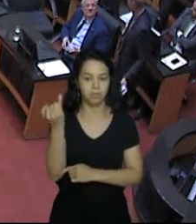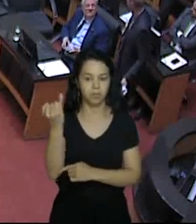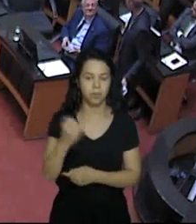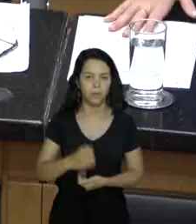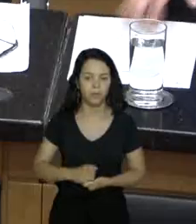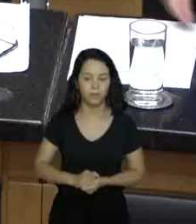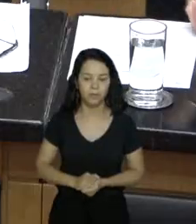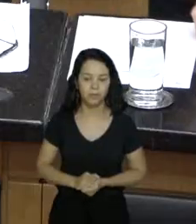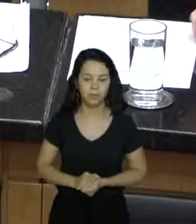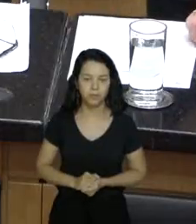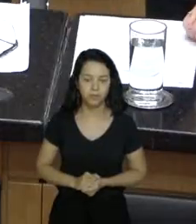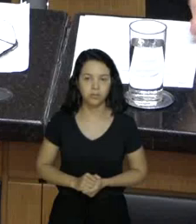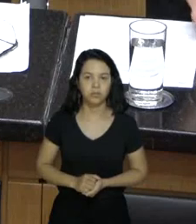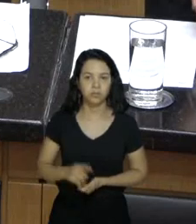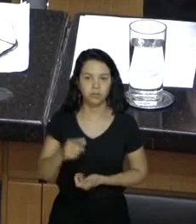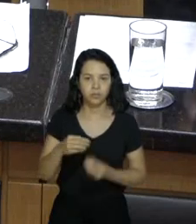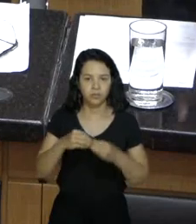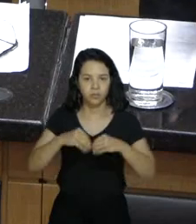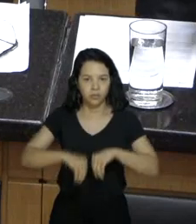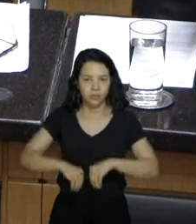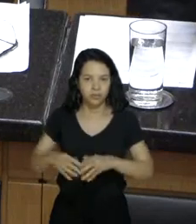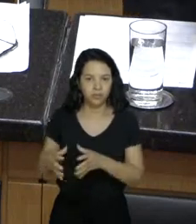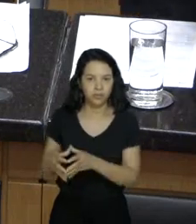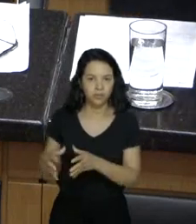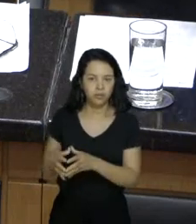e que está prejudicando toda uma categoria.